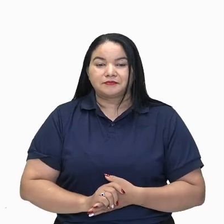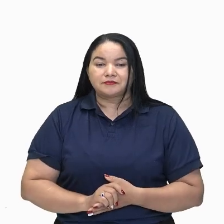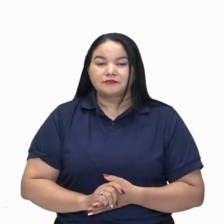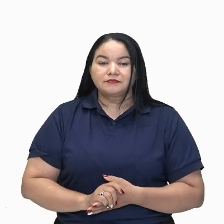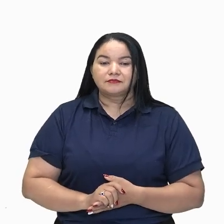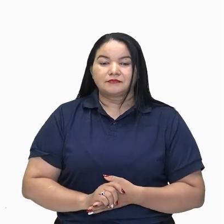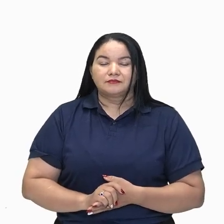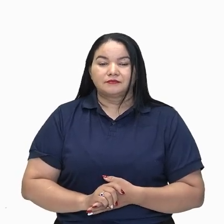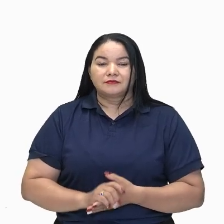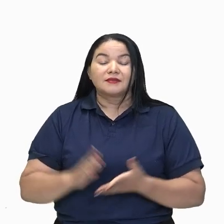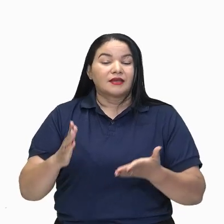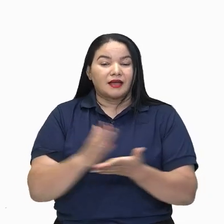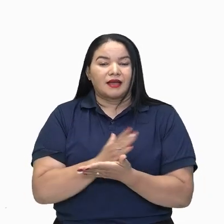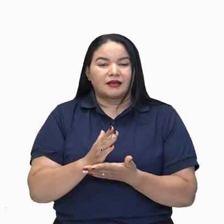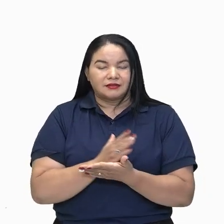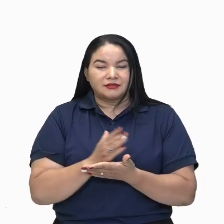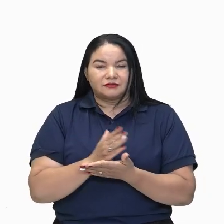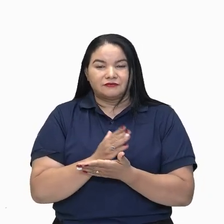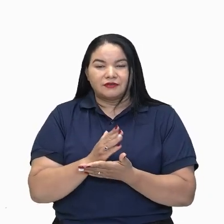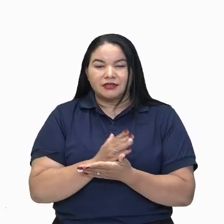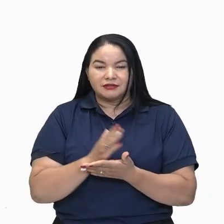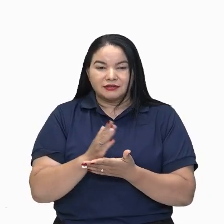vai realmente